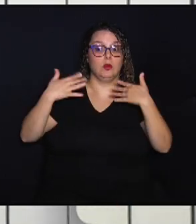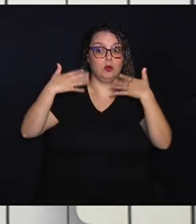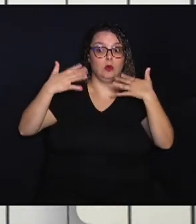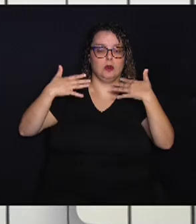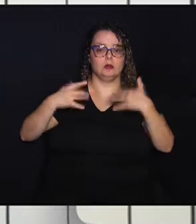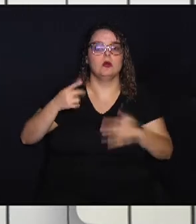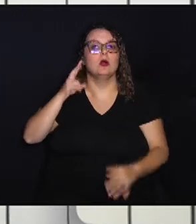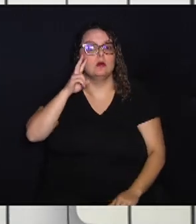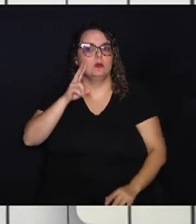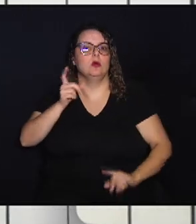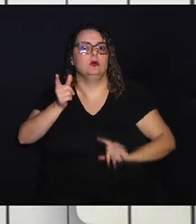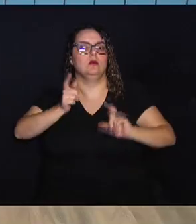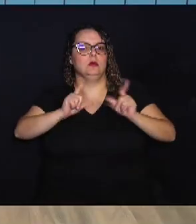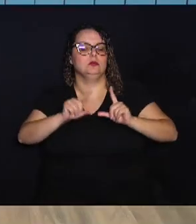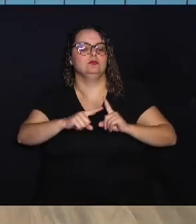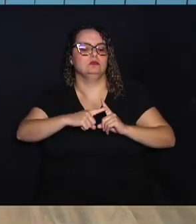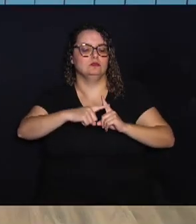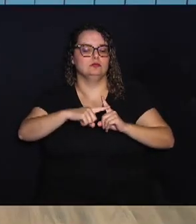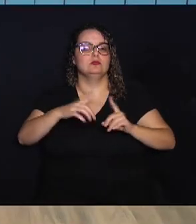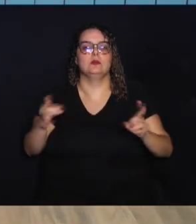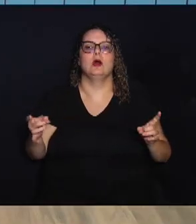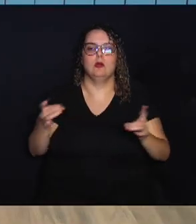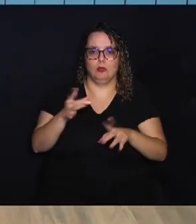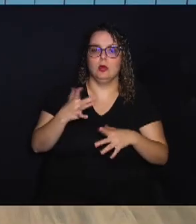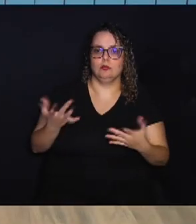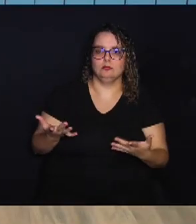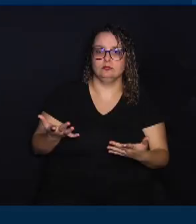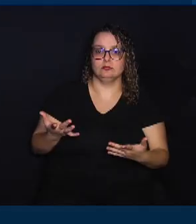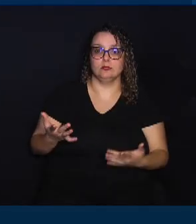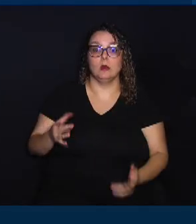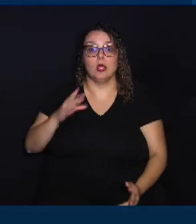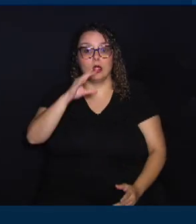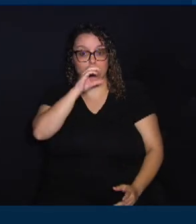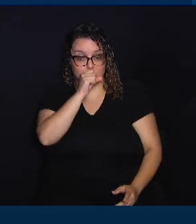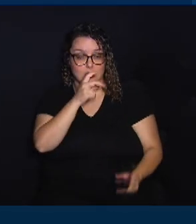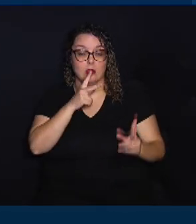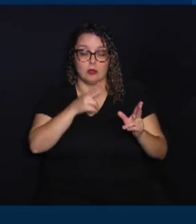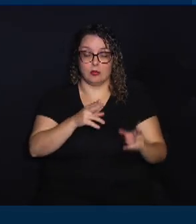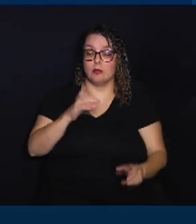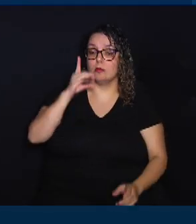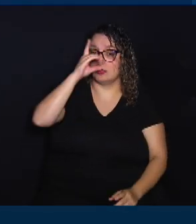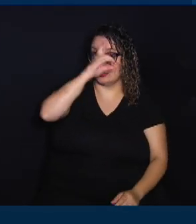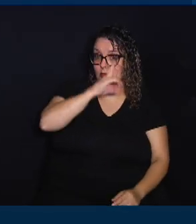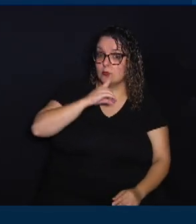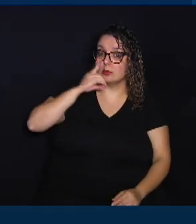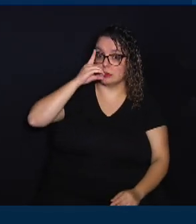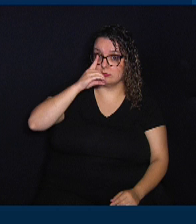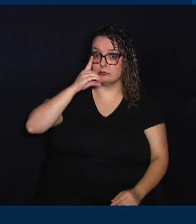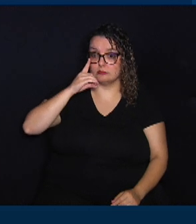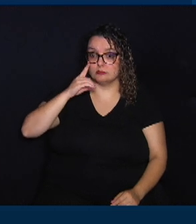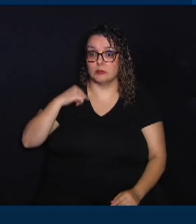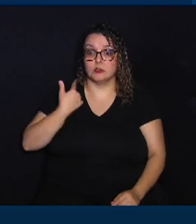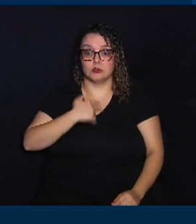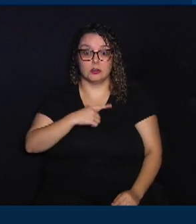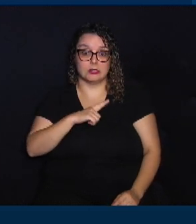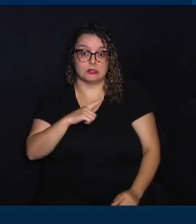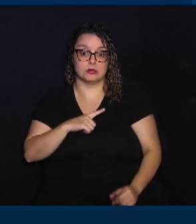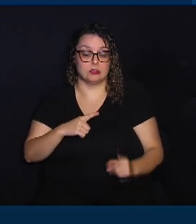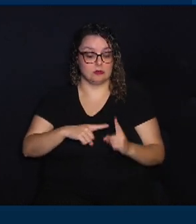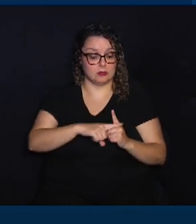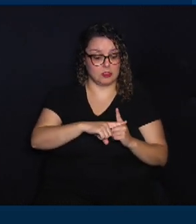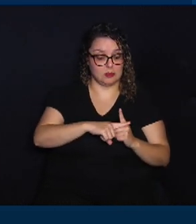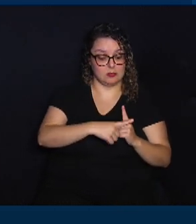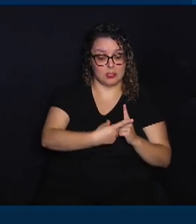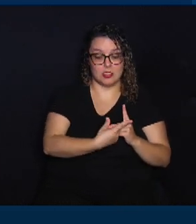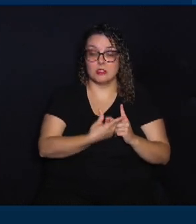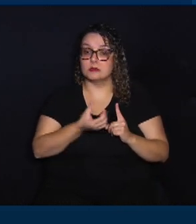Vamos às temperaturas, porque elas já estão aqui na minha tela. Então, tanto para o sábado quanto para o domingo, nós temos mínima de